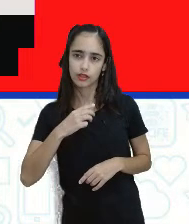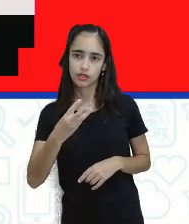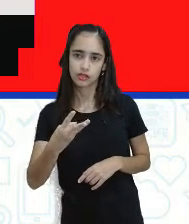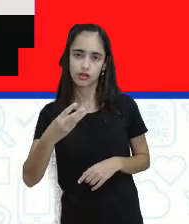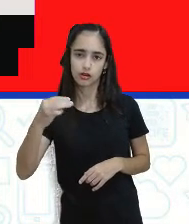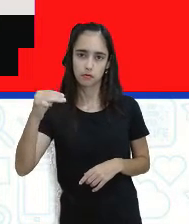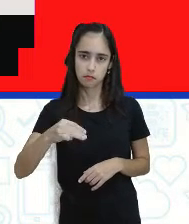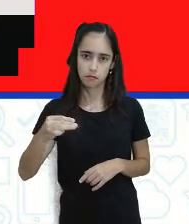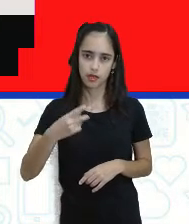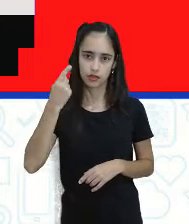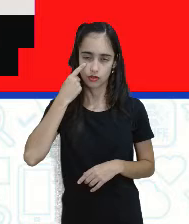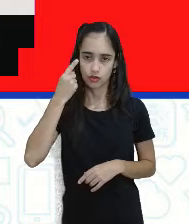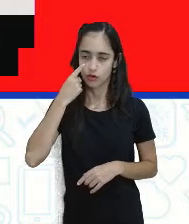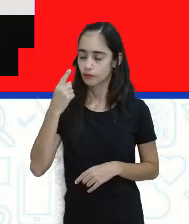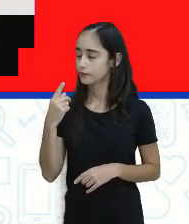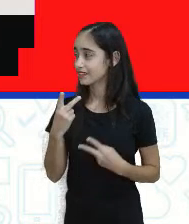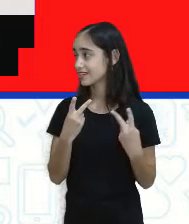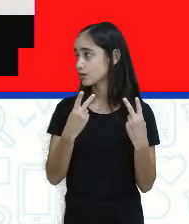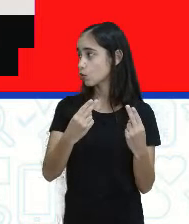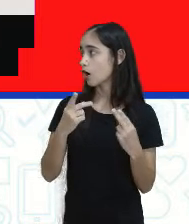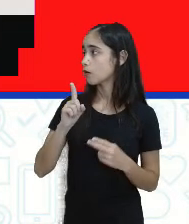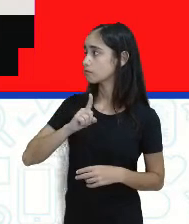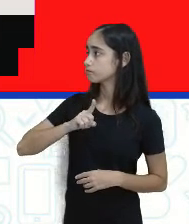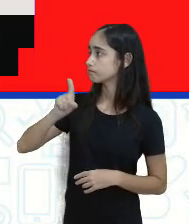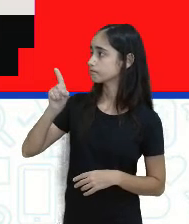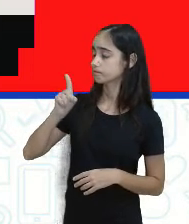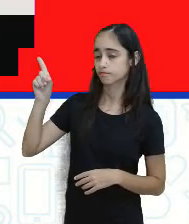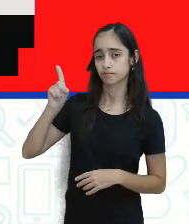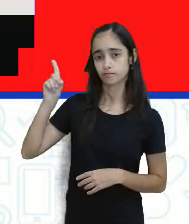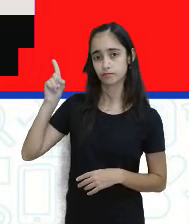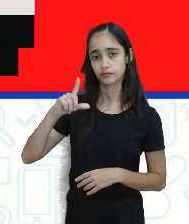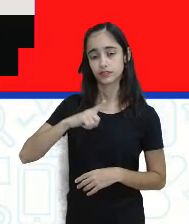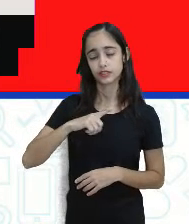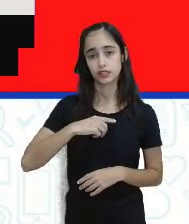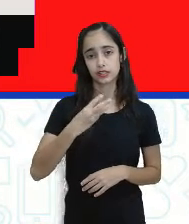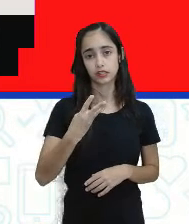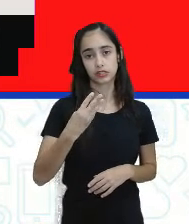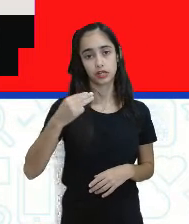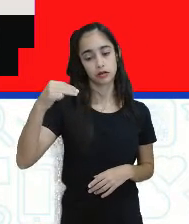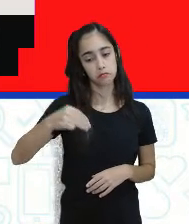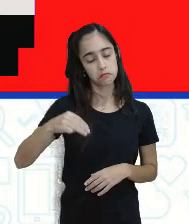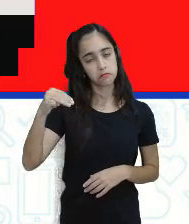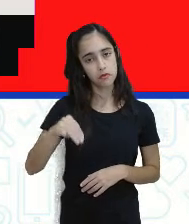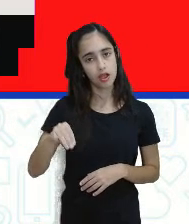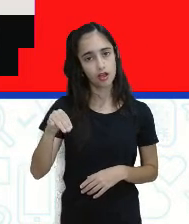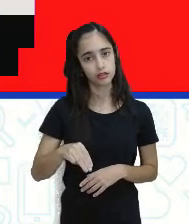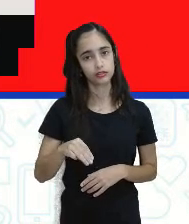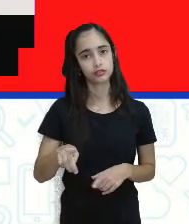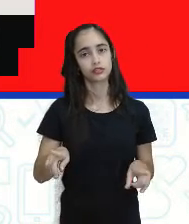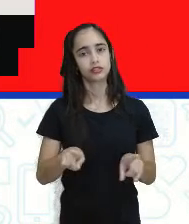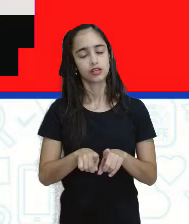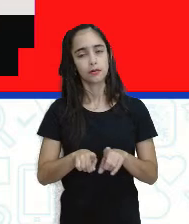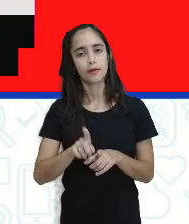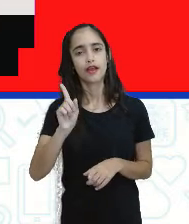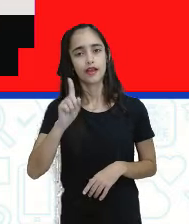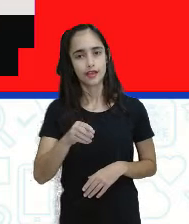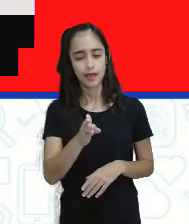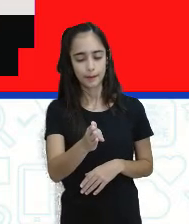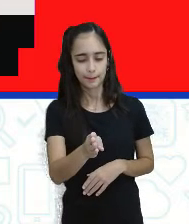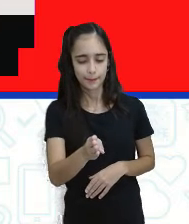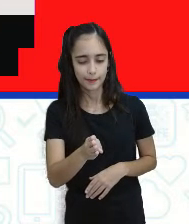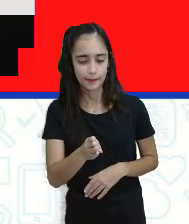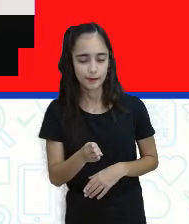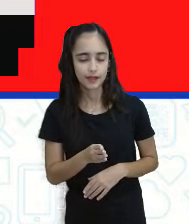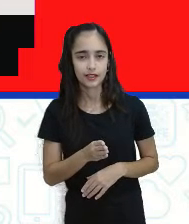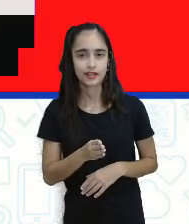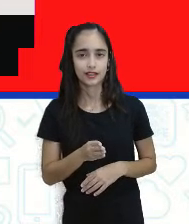meio da quadra até a rede, né? Nós temos 3 metros, que é o que define também ali a linha de ataque, né? É onde geralmente os